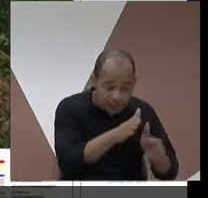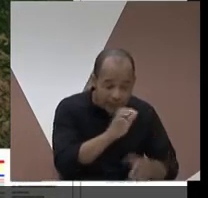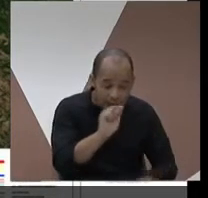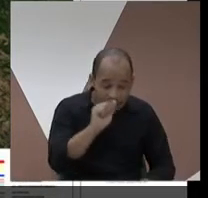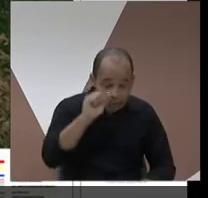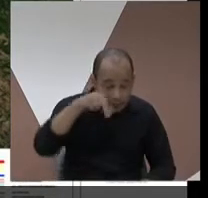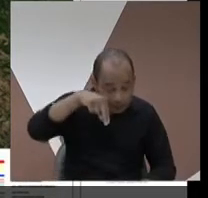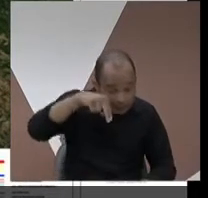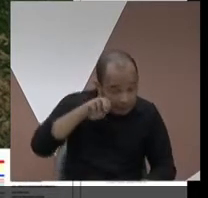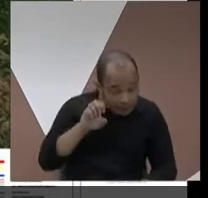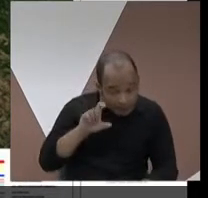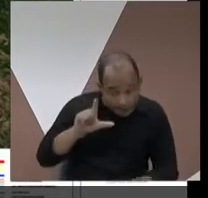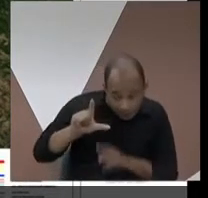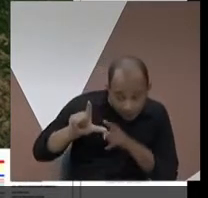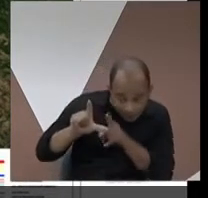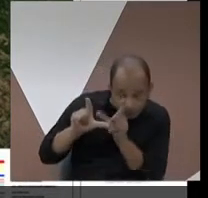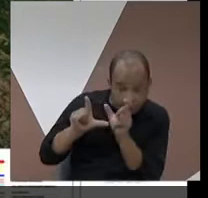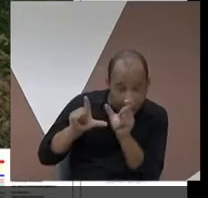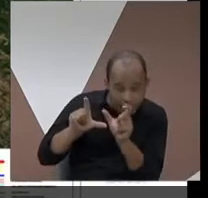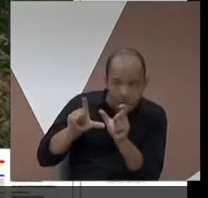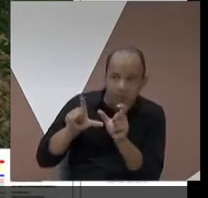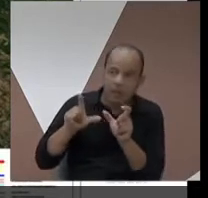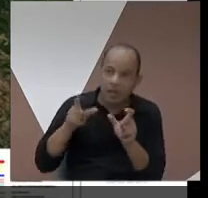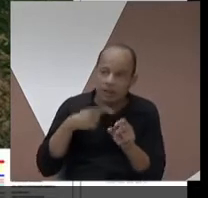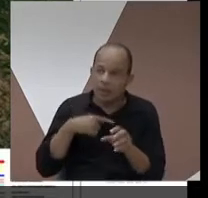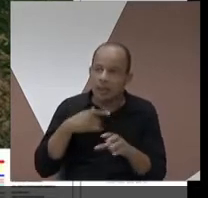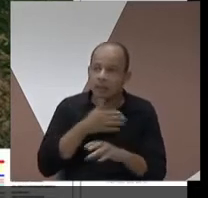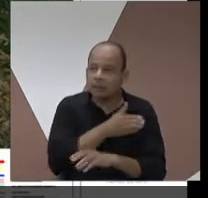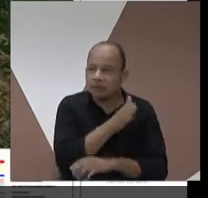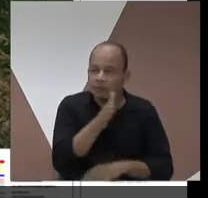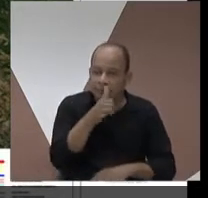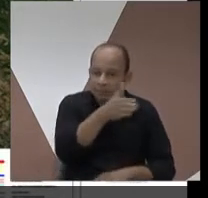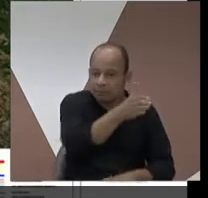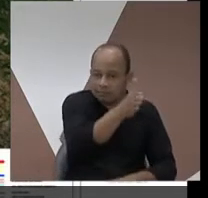buscando vários pontos. Qual é a lógica?